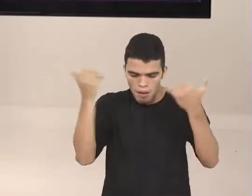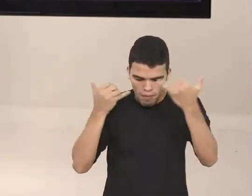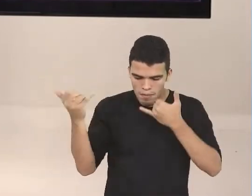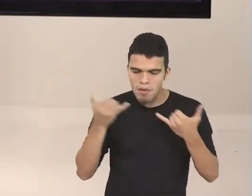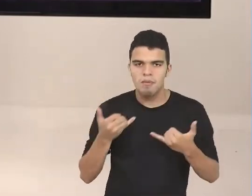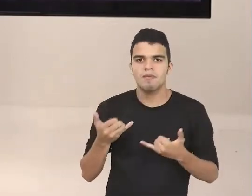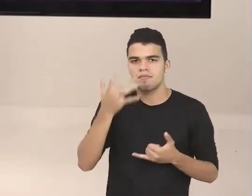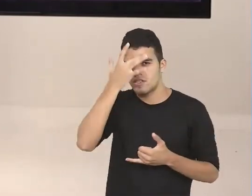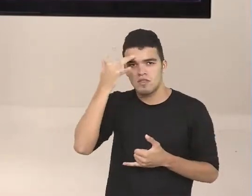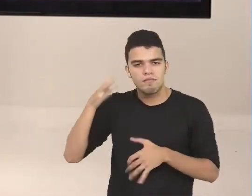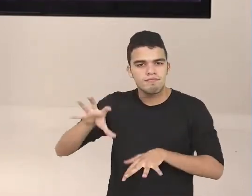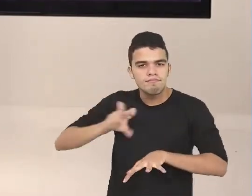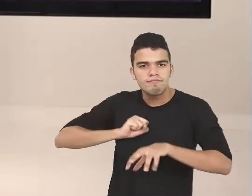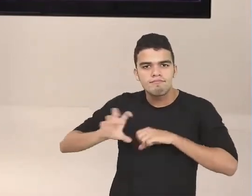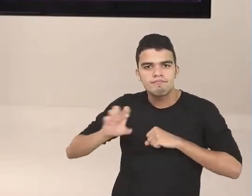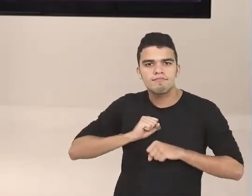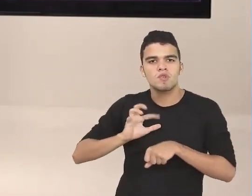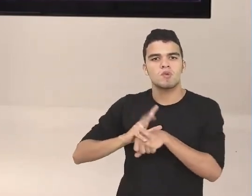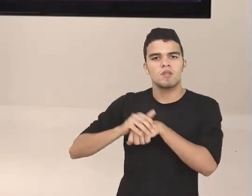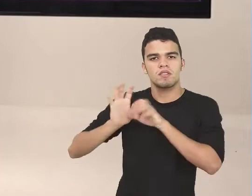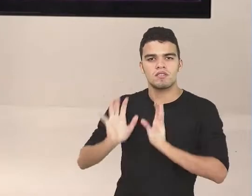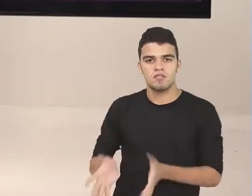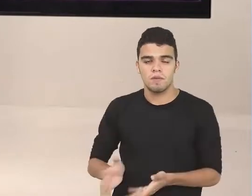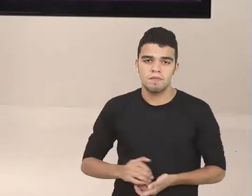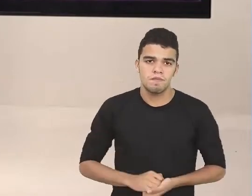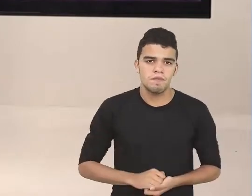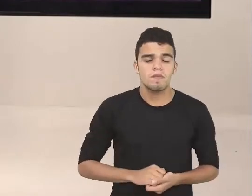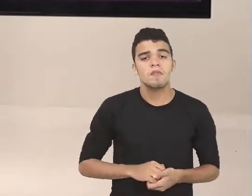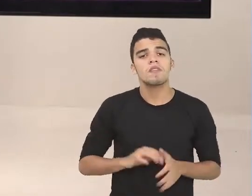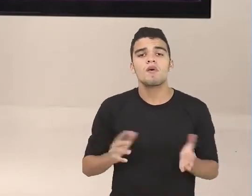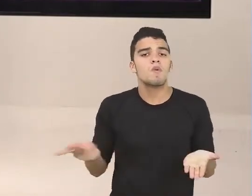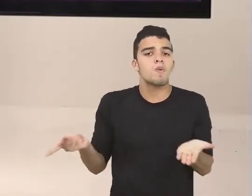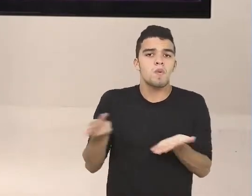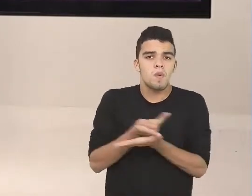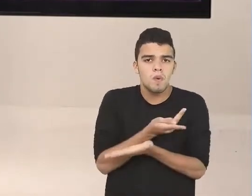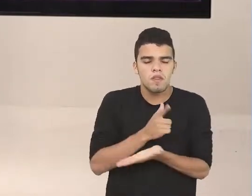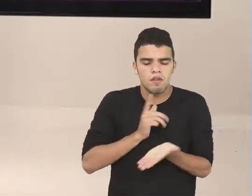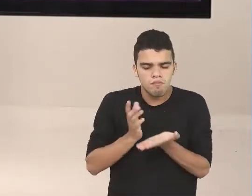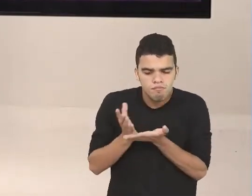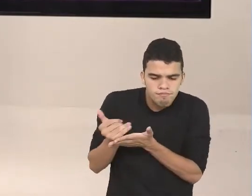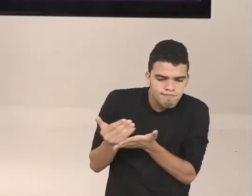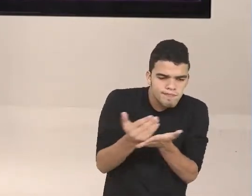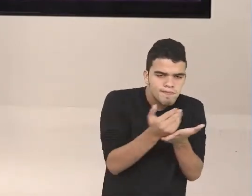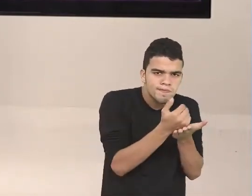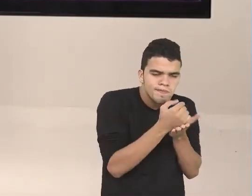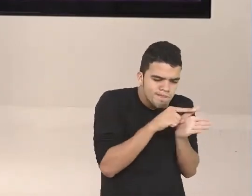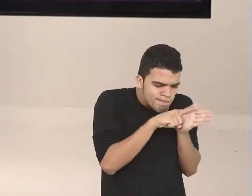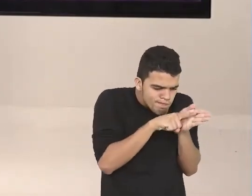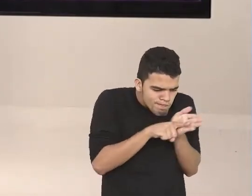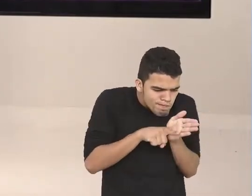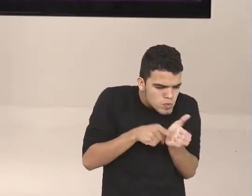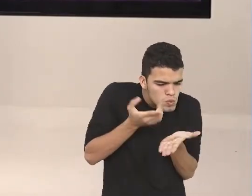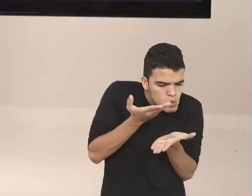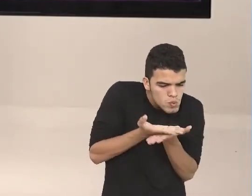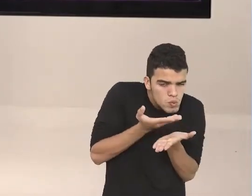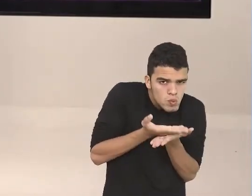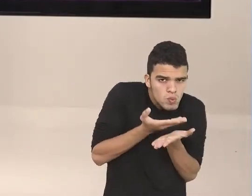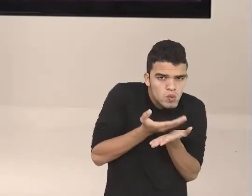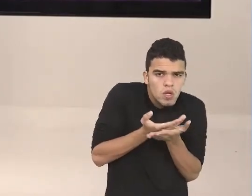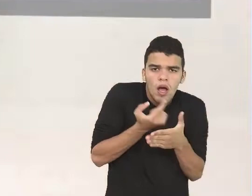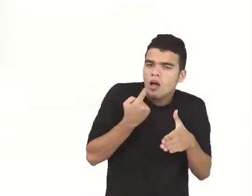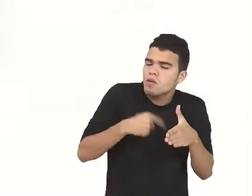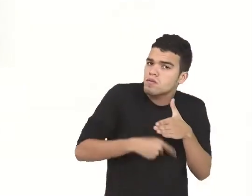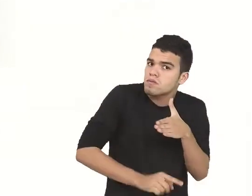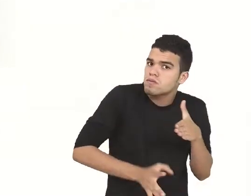Tá? Então o que aconteceu? Eles pegaram todo esse material, fizeram as entrevistas, estudaram, pesquisaram a fundo